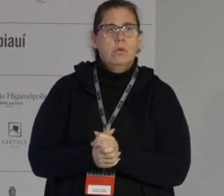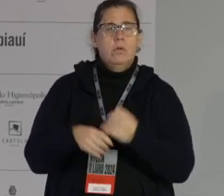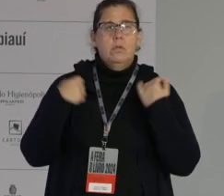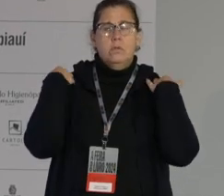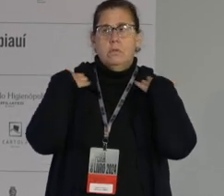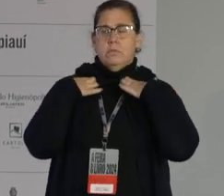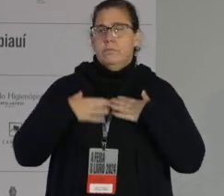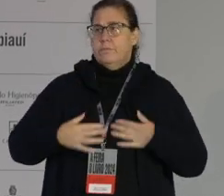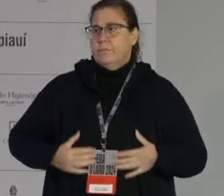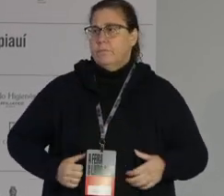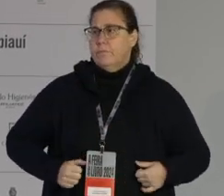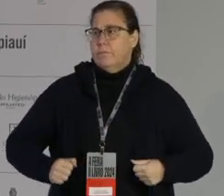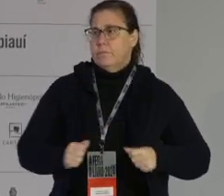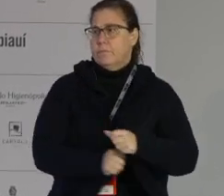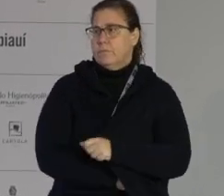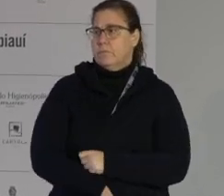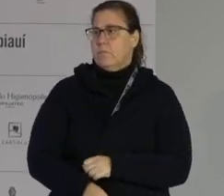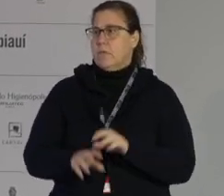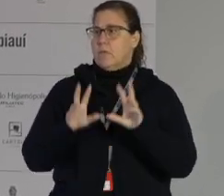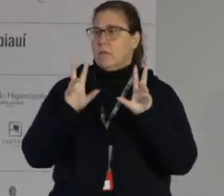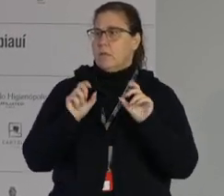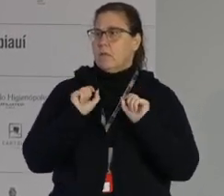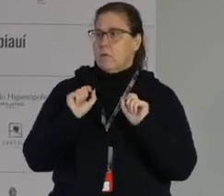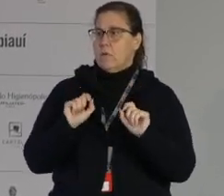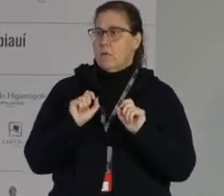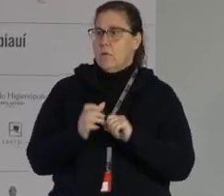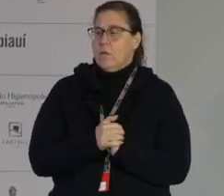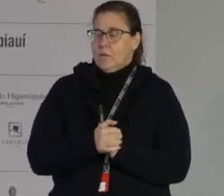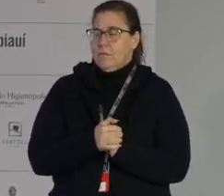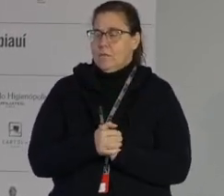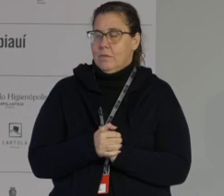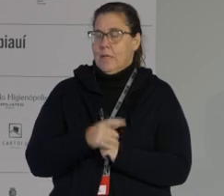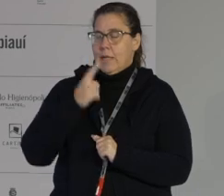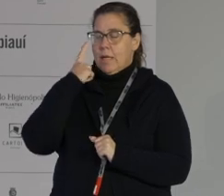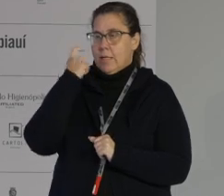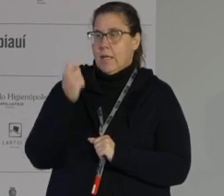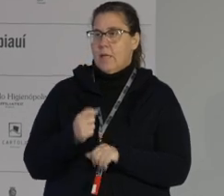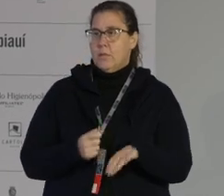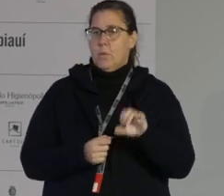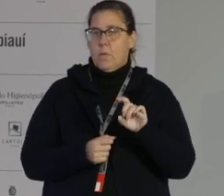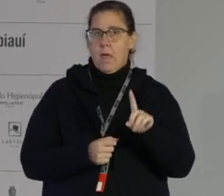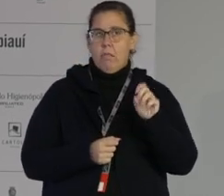Ela fala sobre que um dos fios condutores do livro é a ideia do Éden.